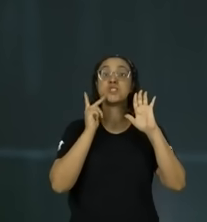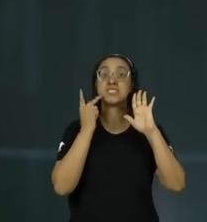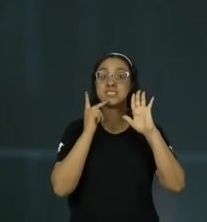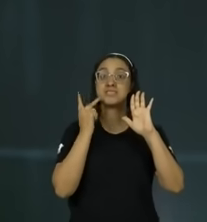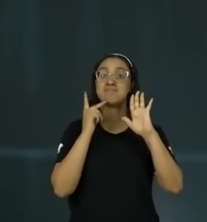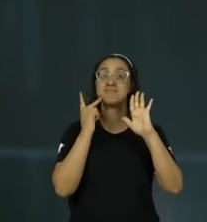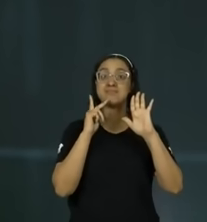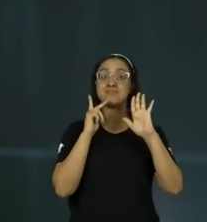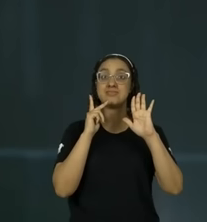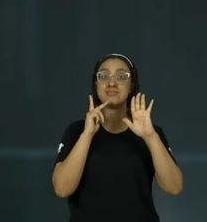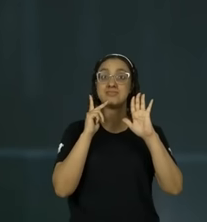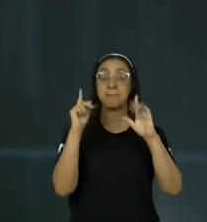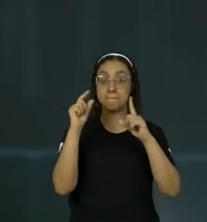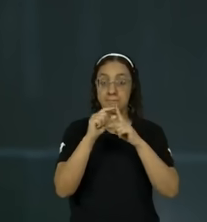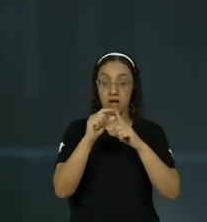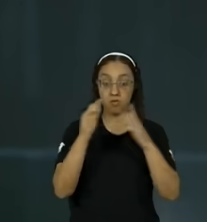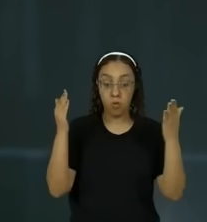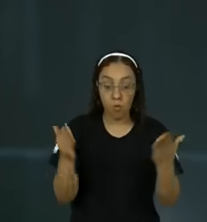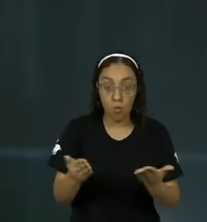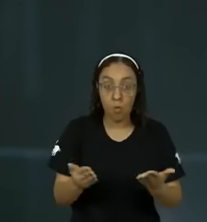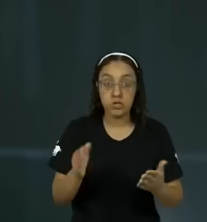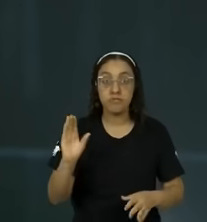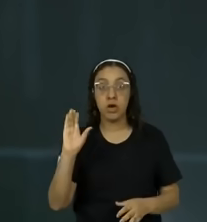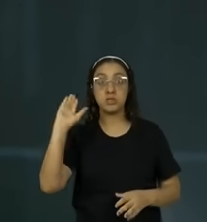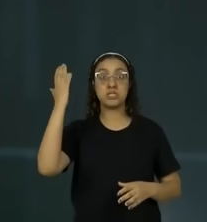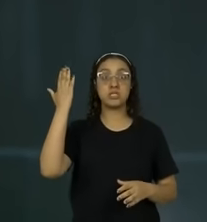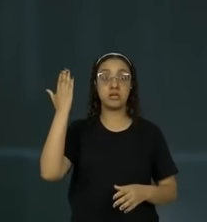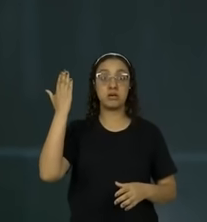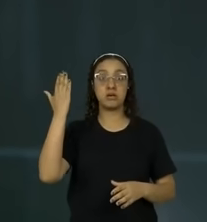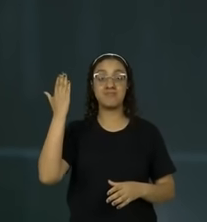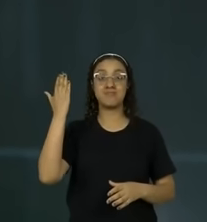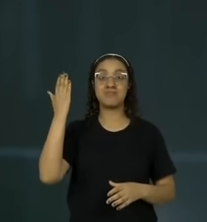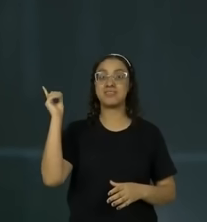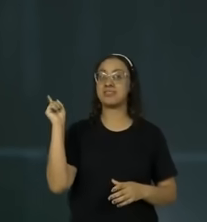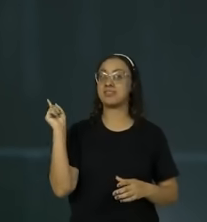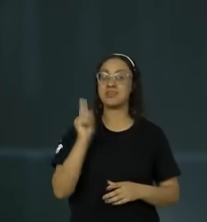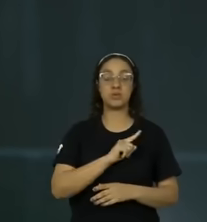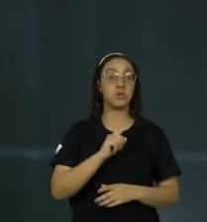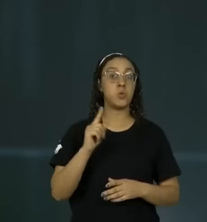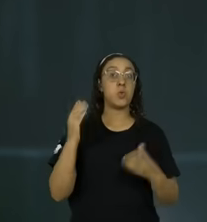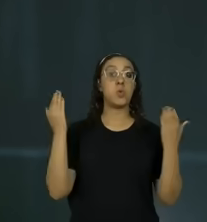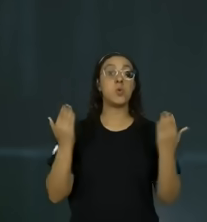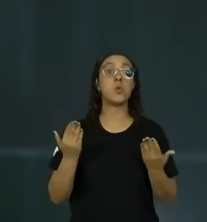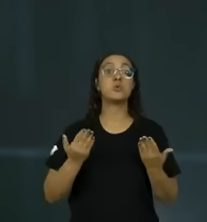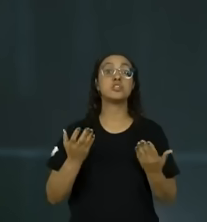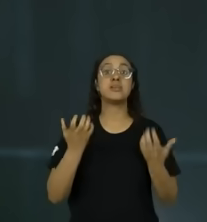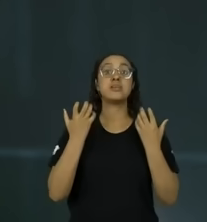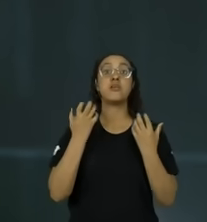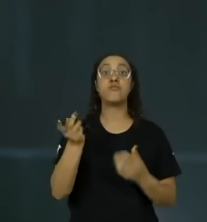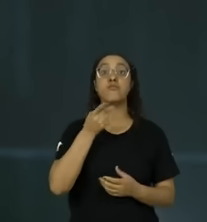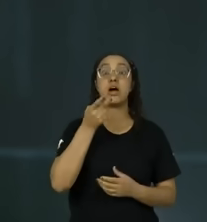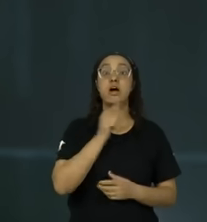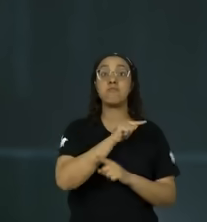Essa palavra não é para hoje. Essa é aquela palavra que você vai guardar e ouvir, para você se lembrar todos os dias